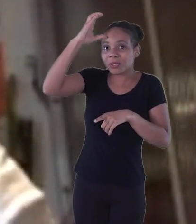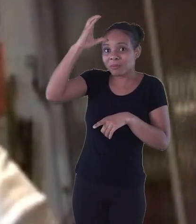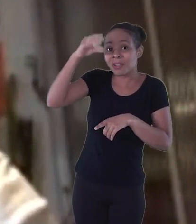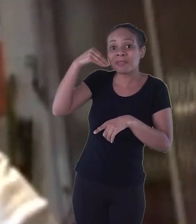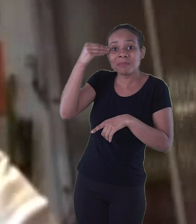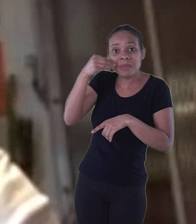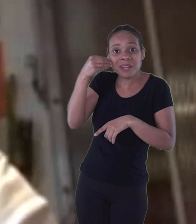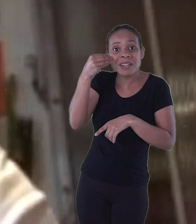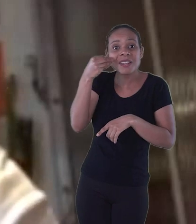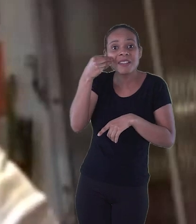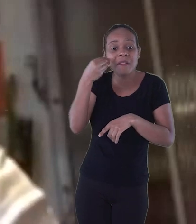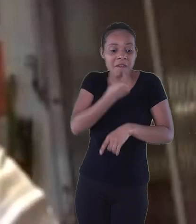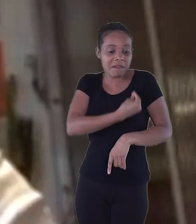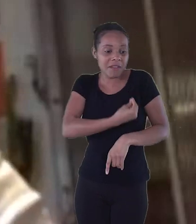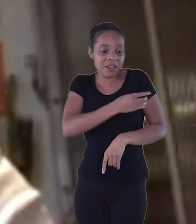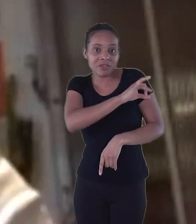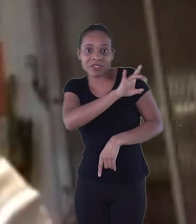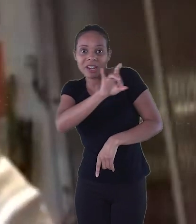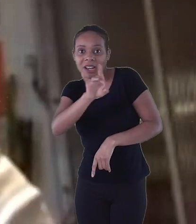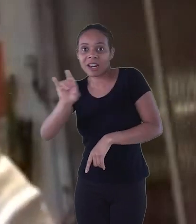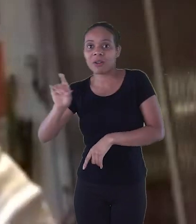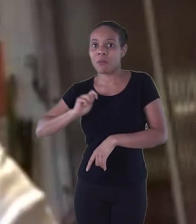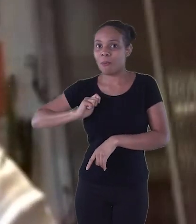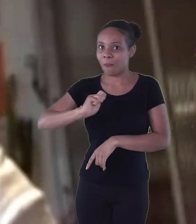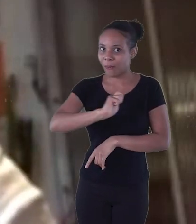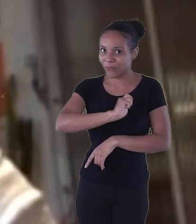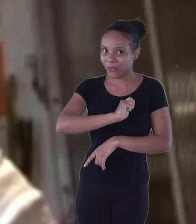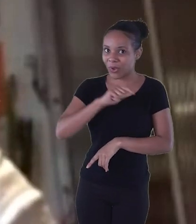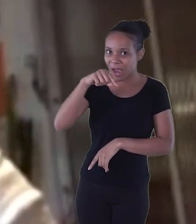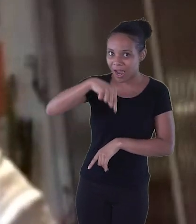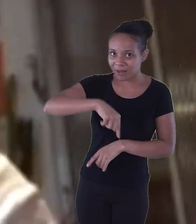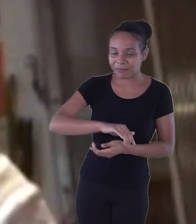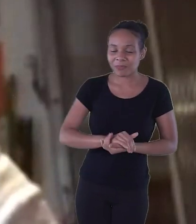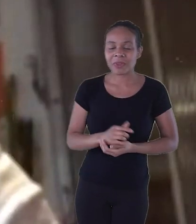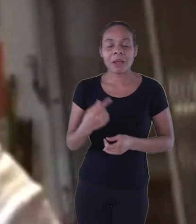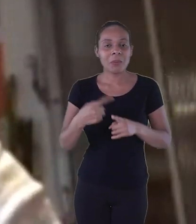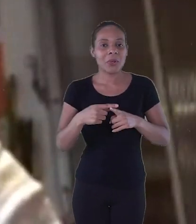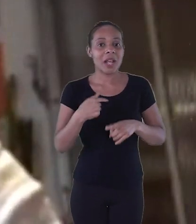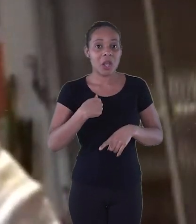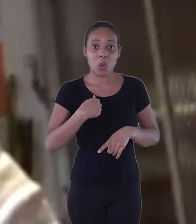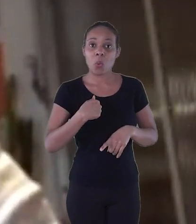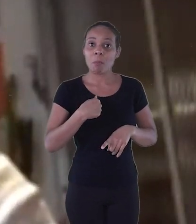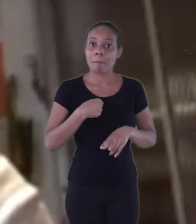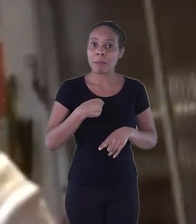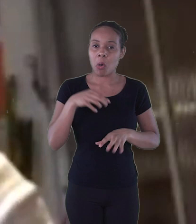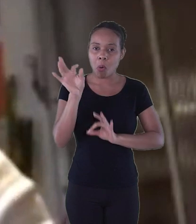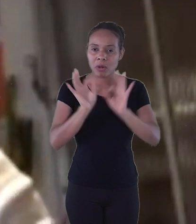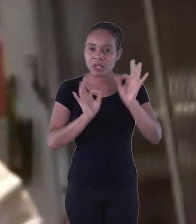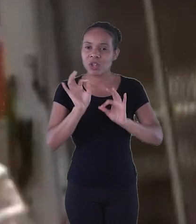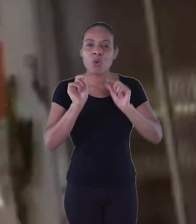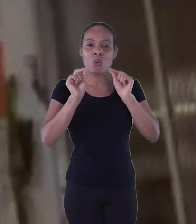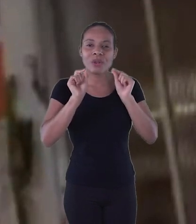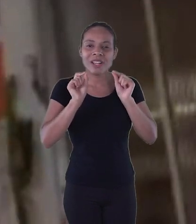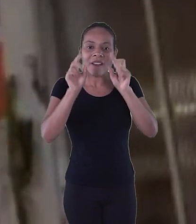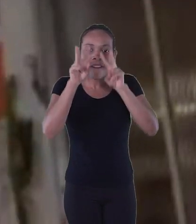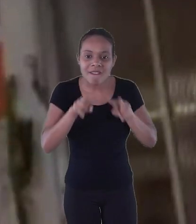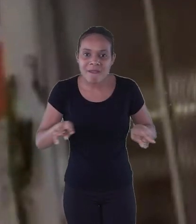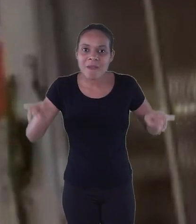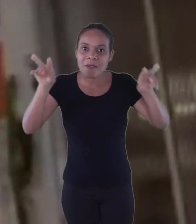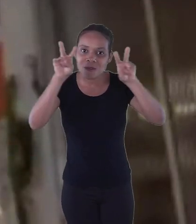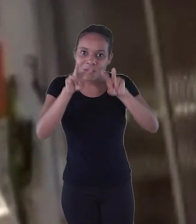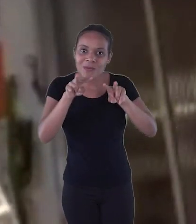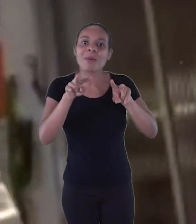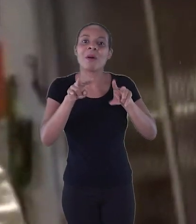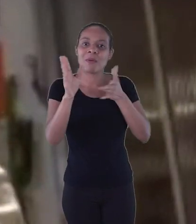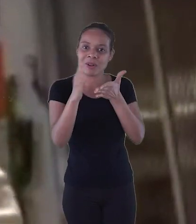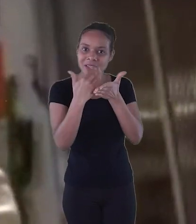cada um dos organizadores. Assim, isso também é muito bonito, porque eu organizei a parte visual, mas ao mesmo tempo eu li os verbetes e falava com a Lili